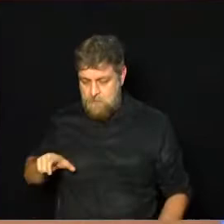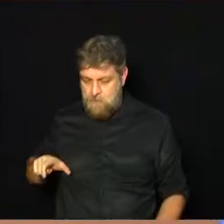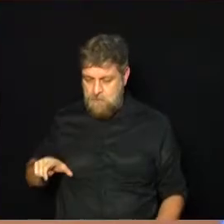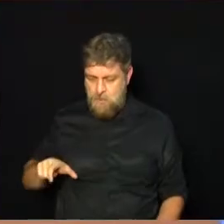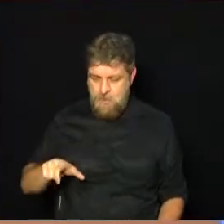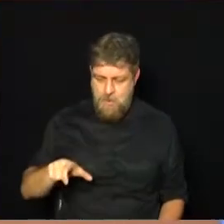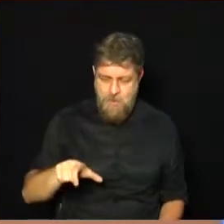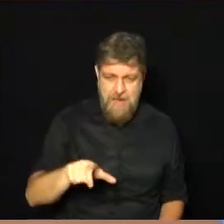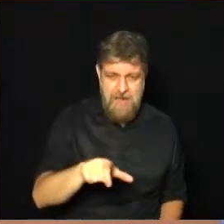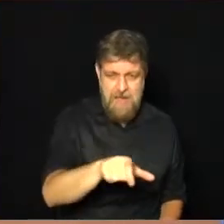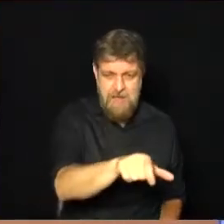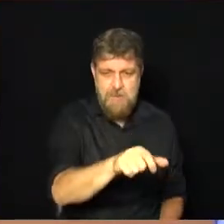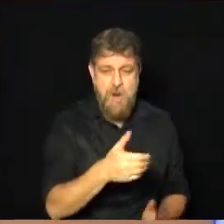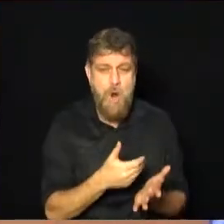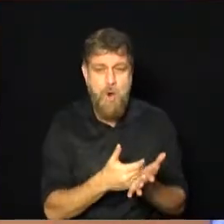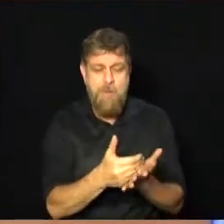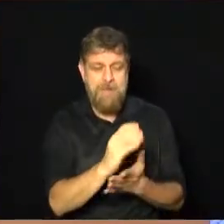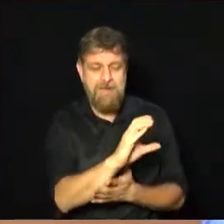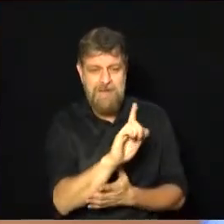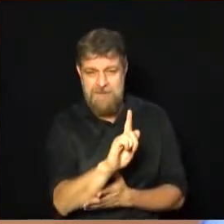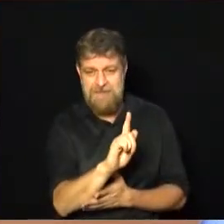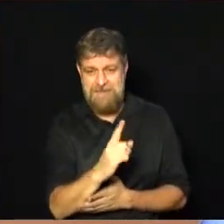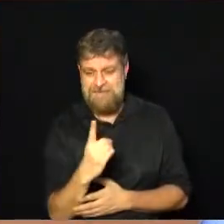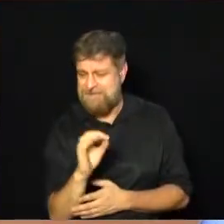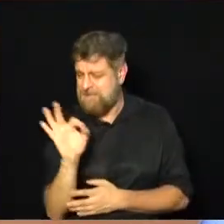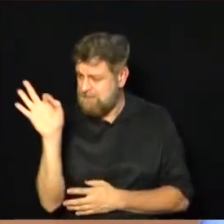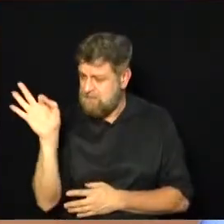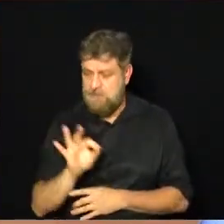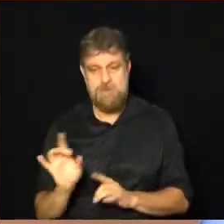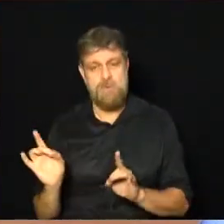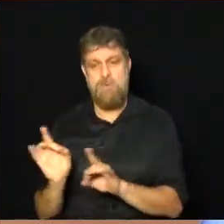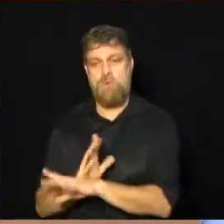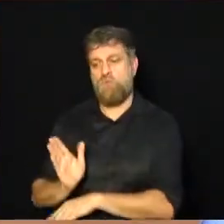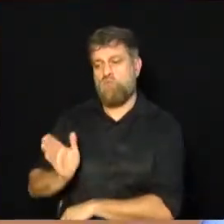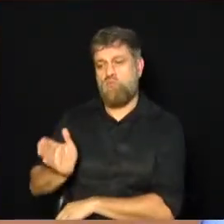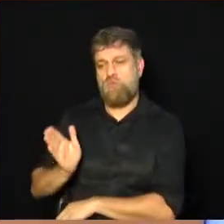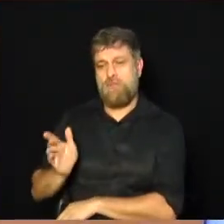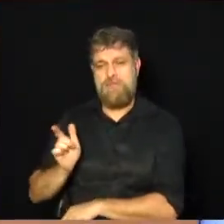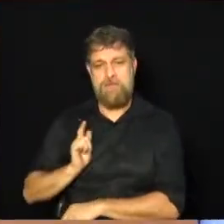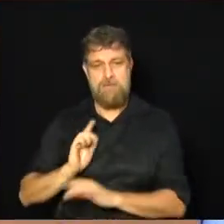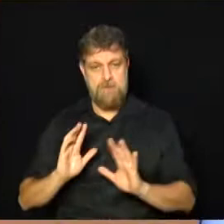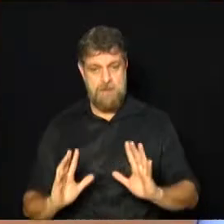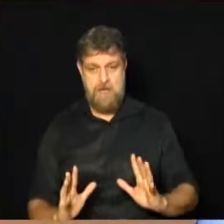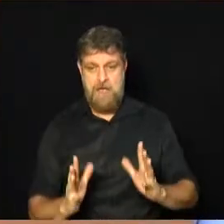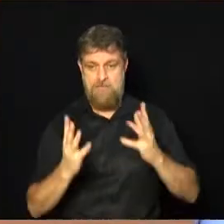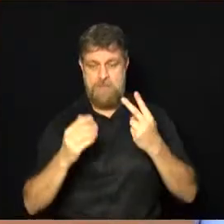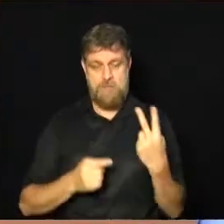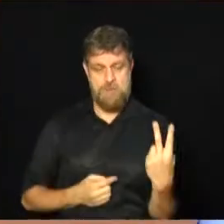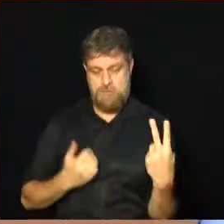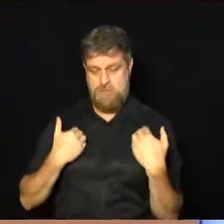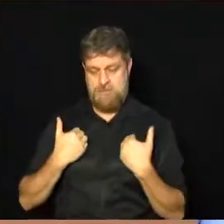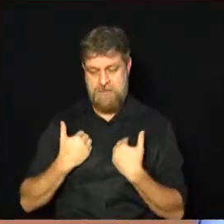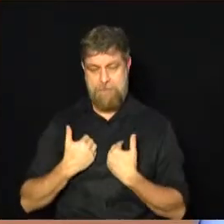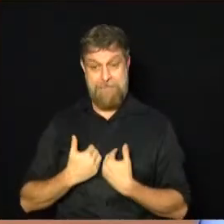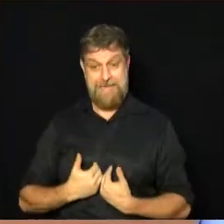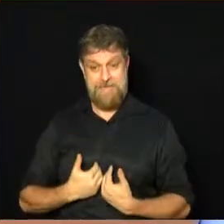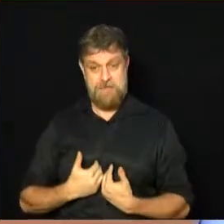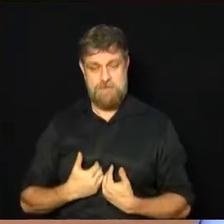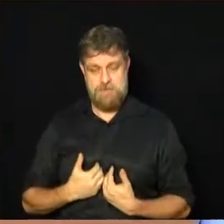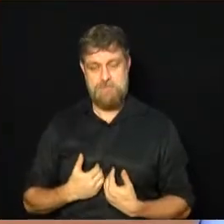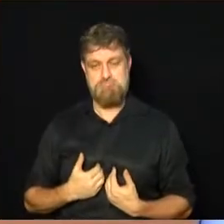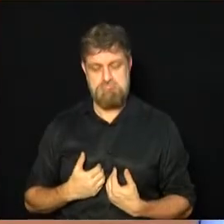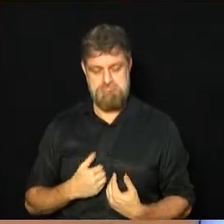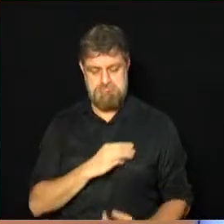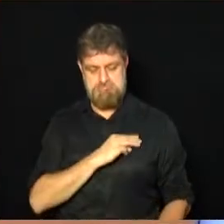E esse início do corredor Campo Grande estão 100% concluídos, e teve uma cerimônia com esses ministros a semana passada, com